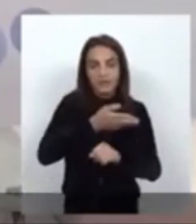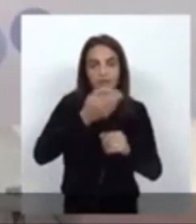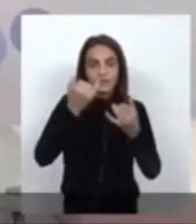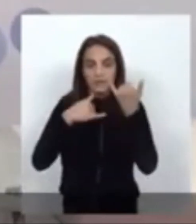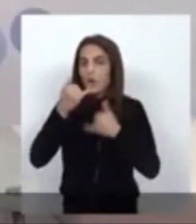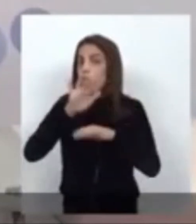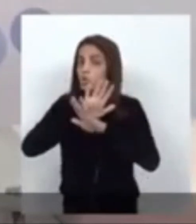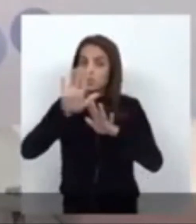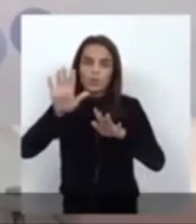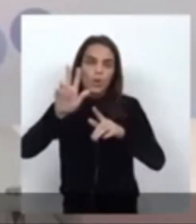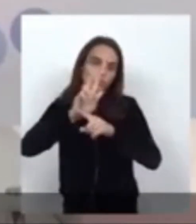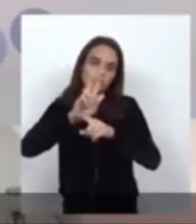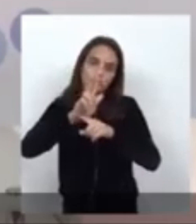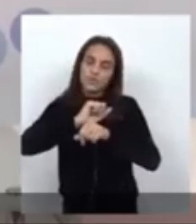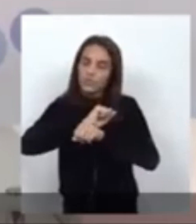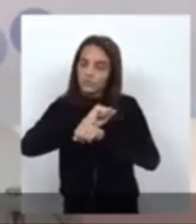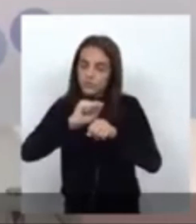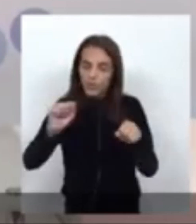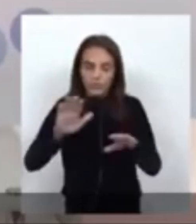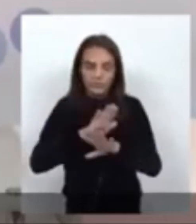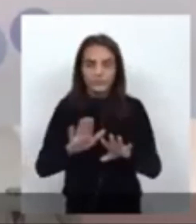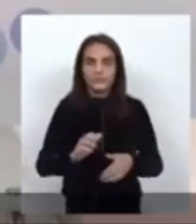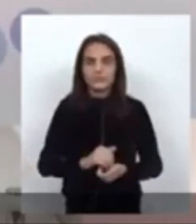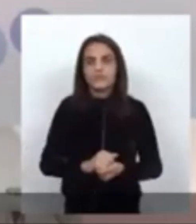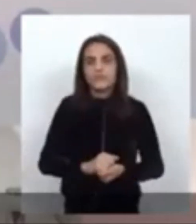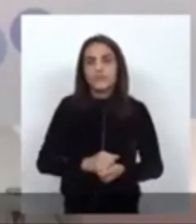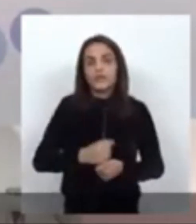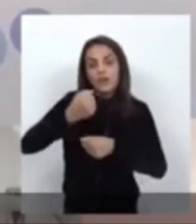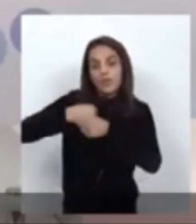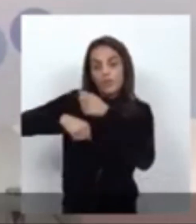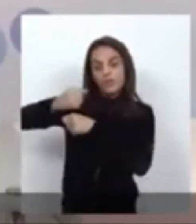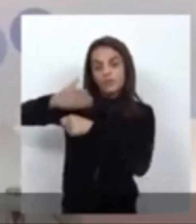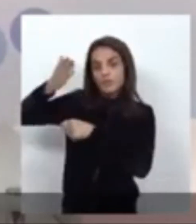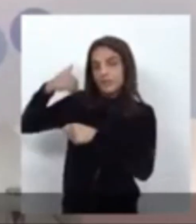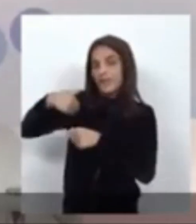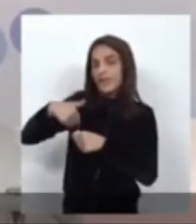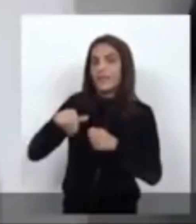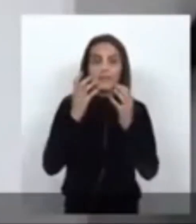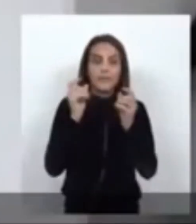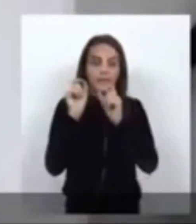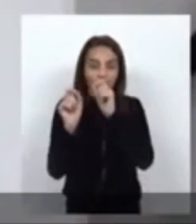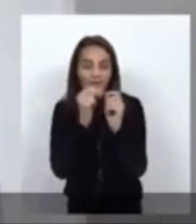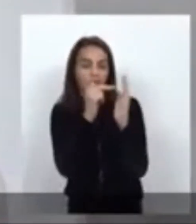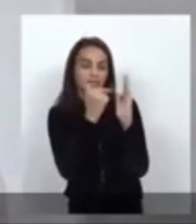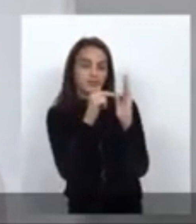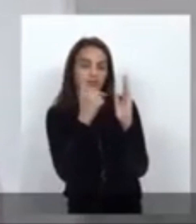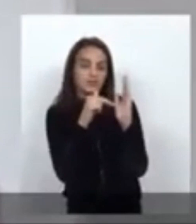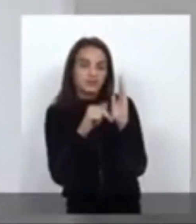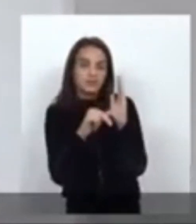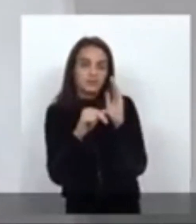só o supervisor. Na verdade, nenhum ano anterior, quem registrou foi